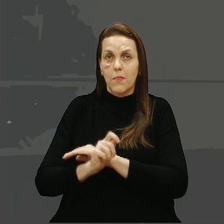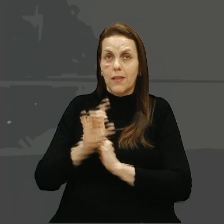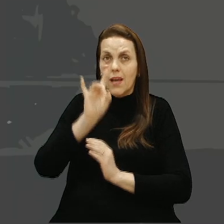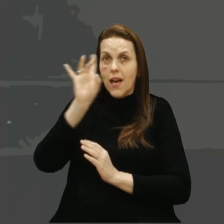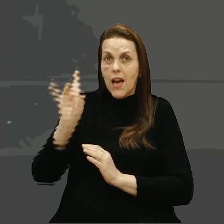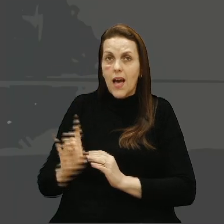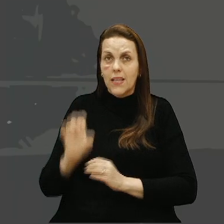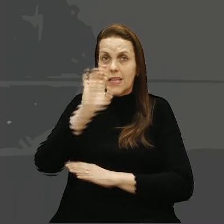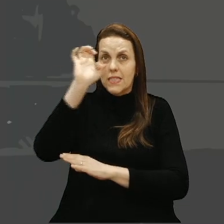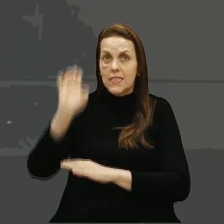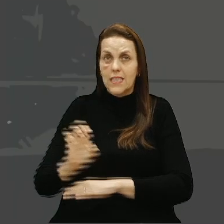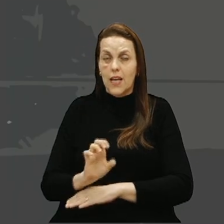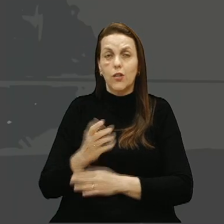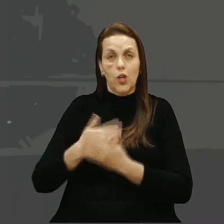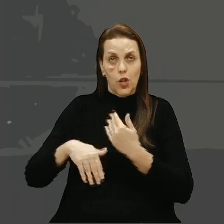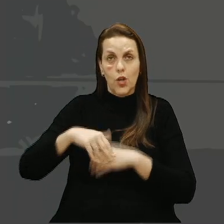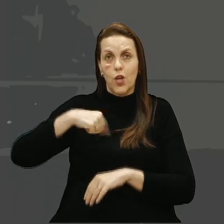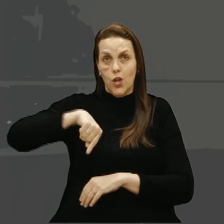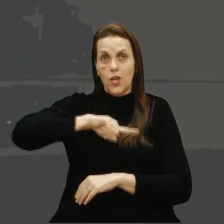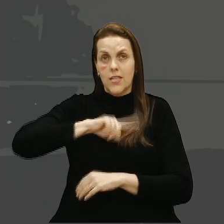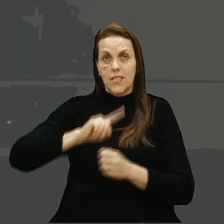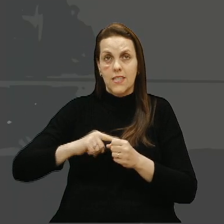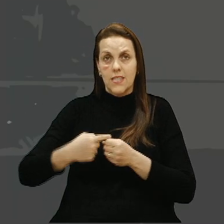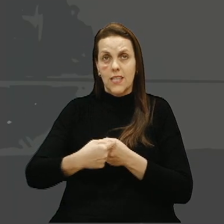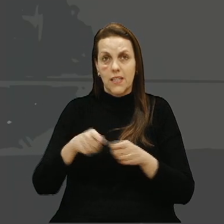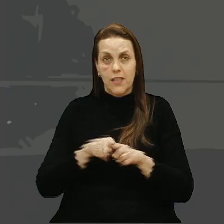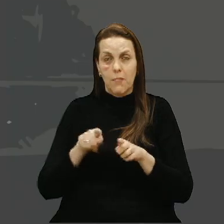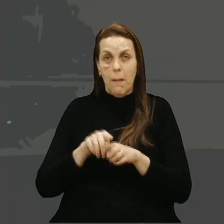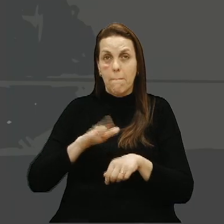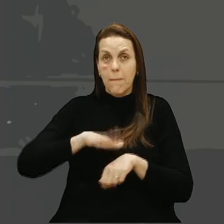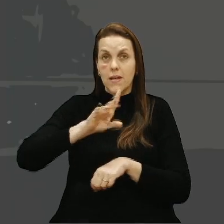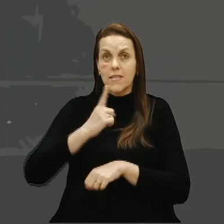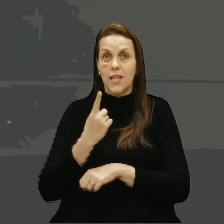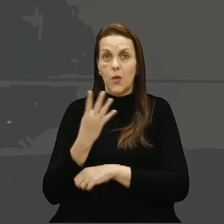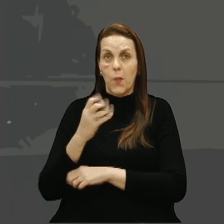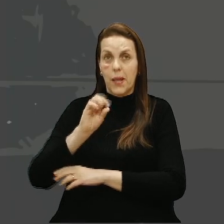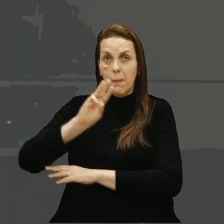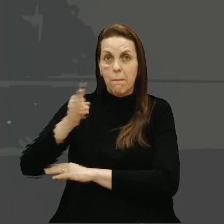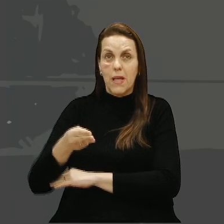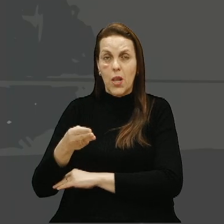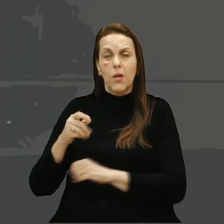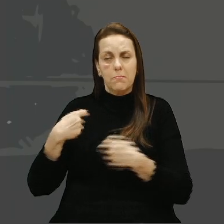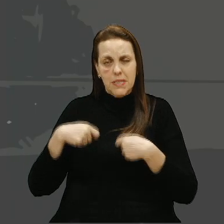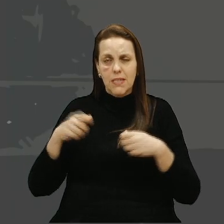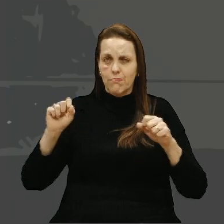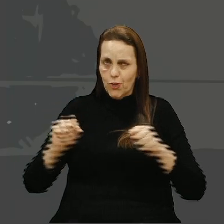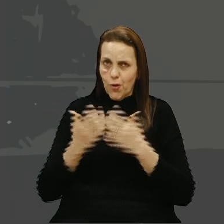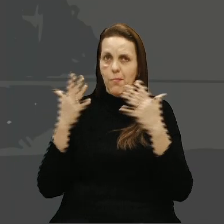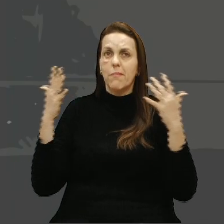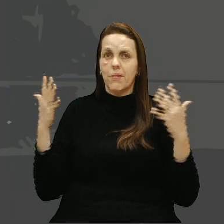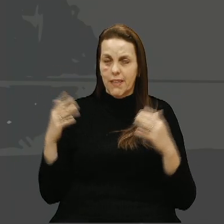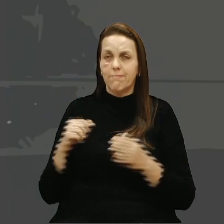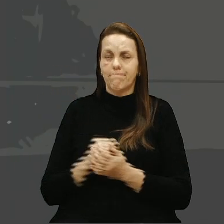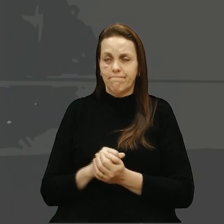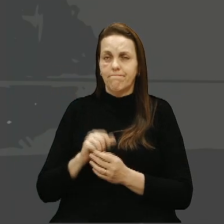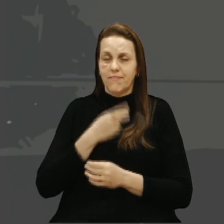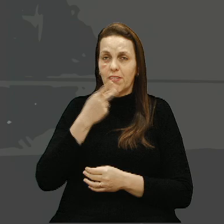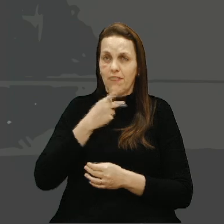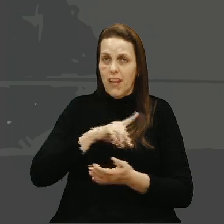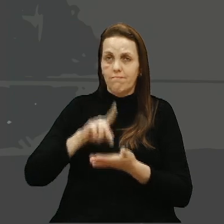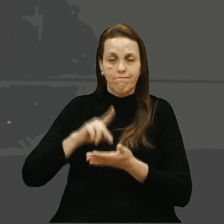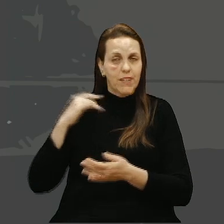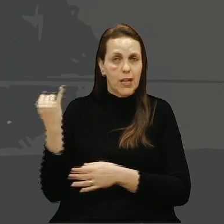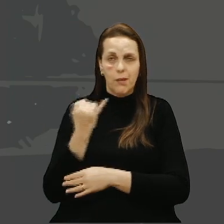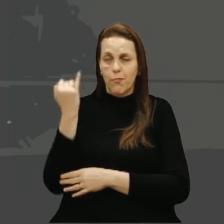e a nossa cidade também está recebendo mais de 140 milhões, e isso nós precisamos comemorar e novamente ressaltar a importância de termos